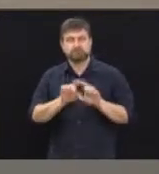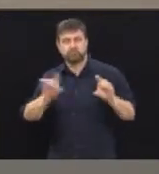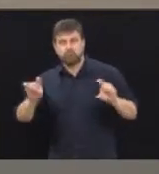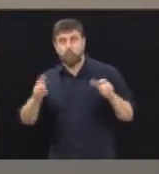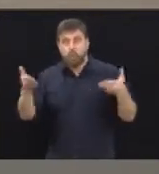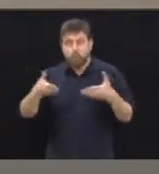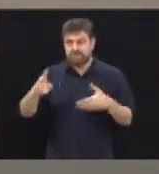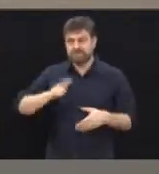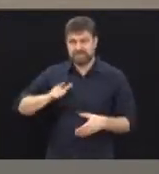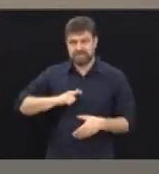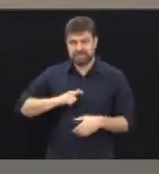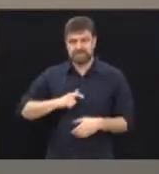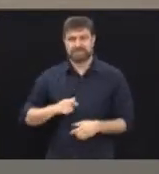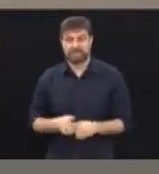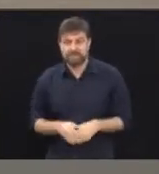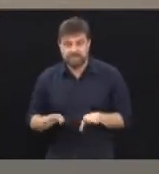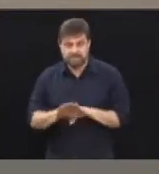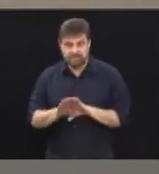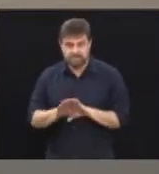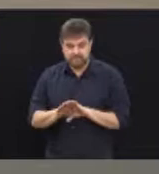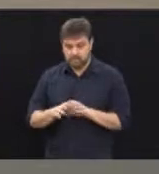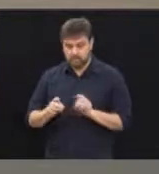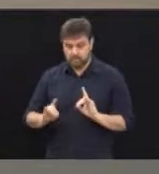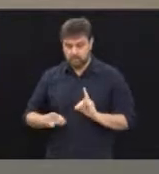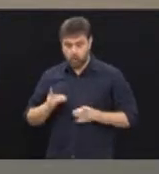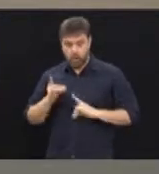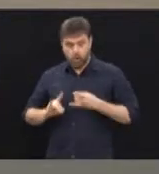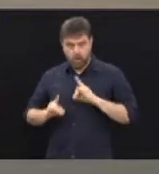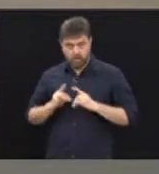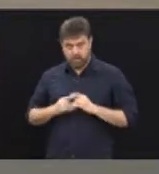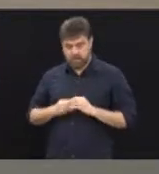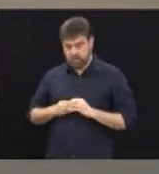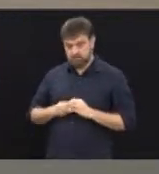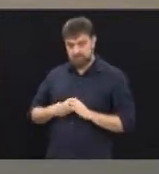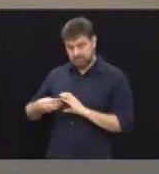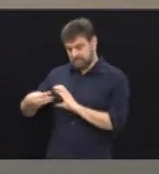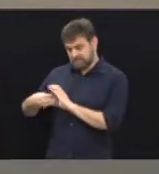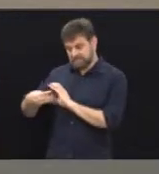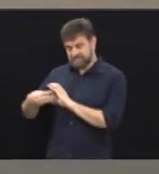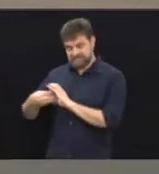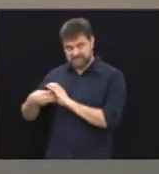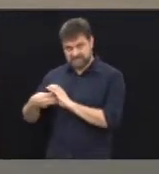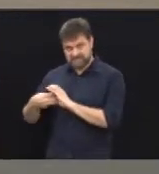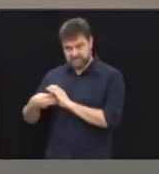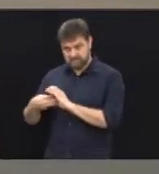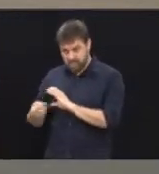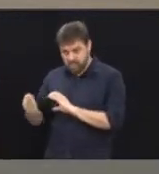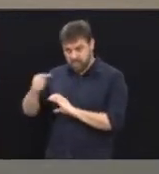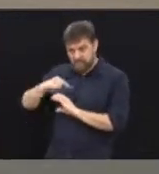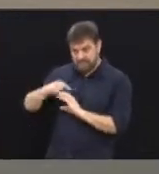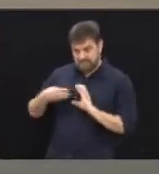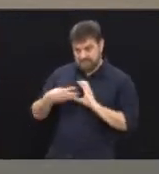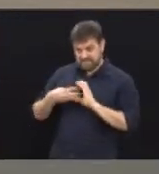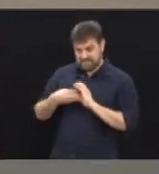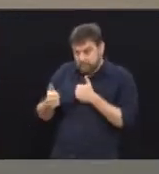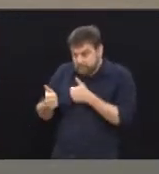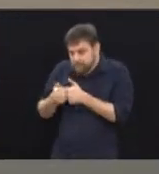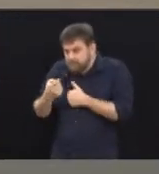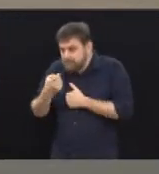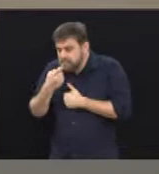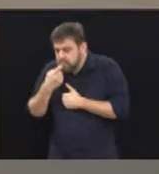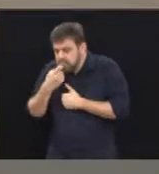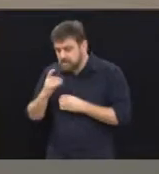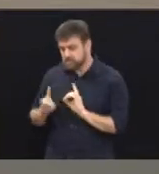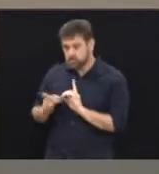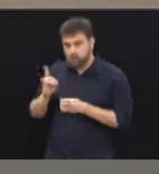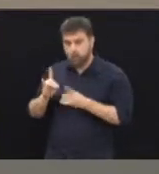hoje o hormônio ele pode fazer ação produzida numa célula e fazer ação na célula que está ao lado dele. Então, os